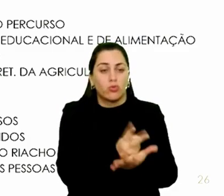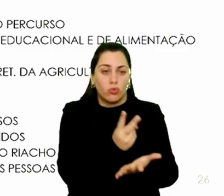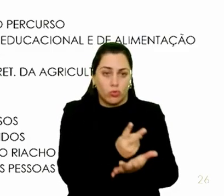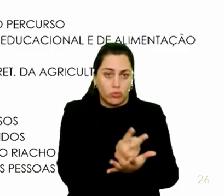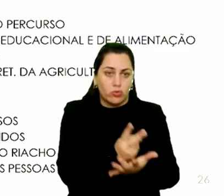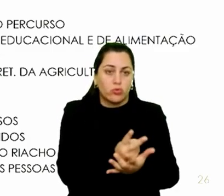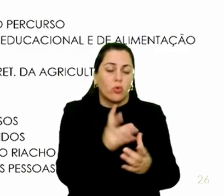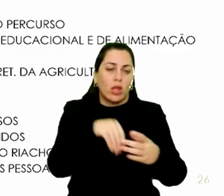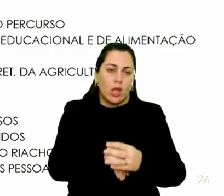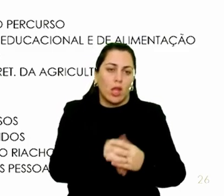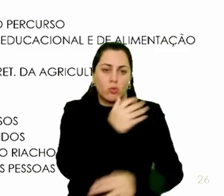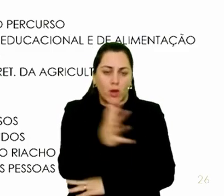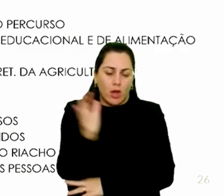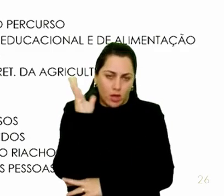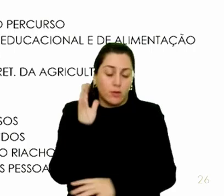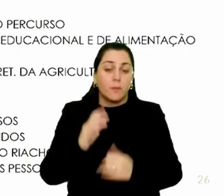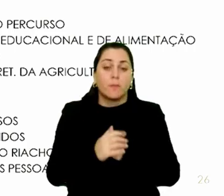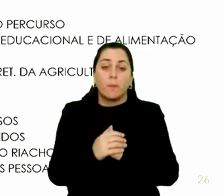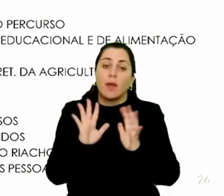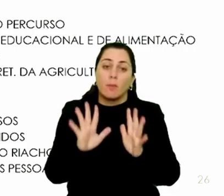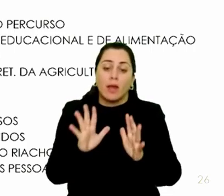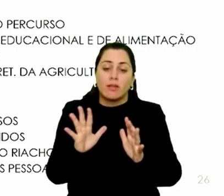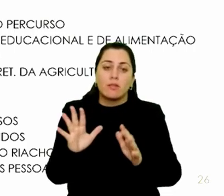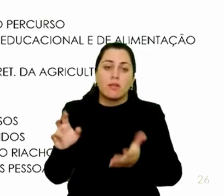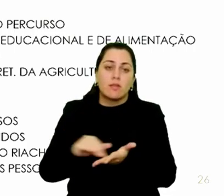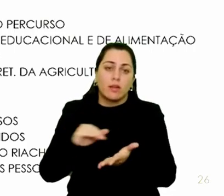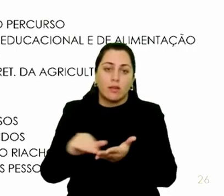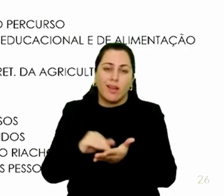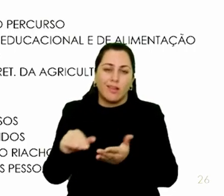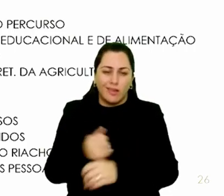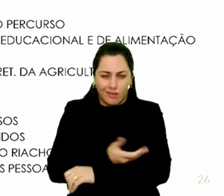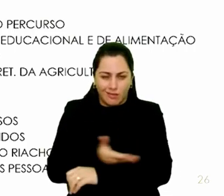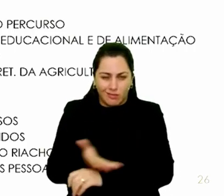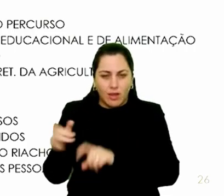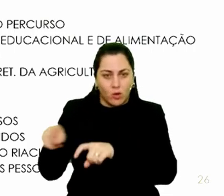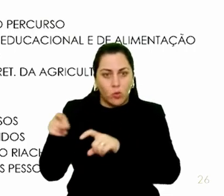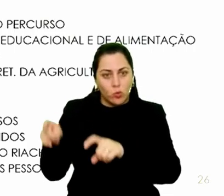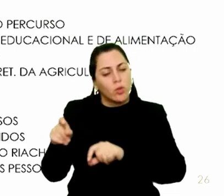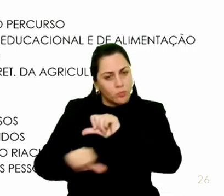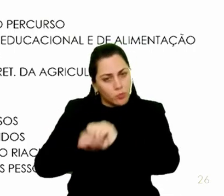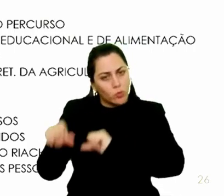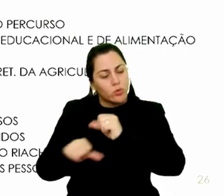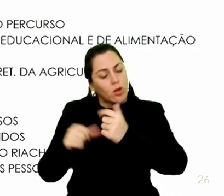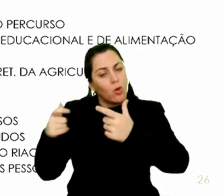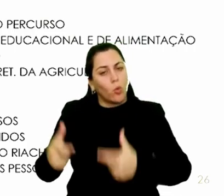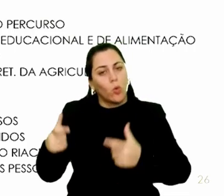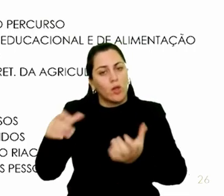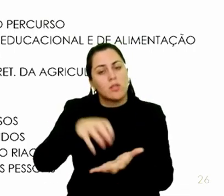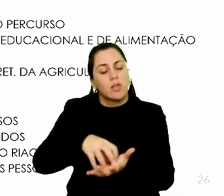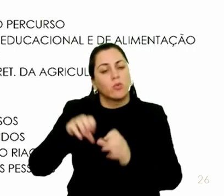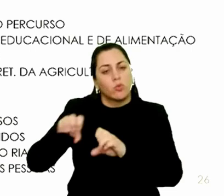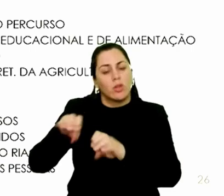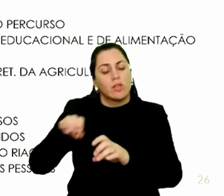se manter no parque, de fazer esse gerenciamento, mas a da Agricultura a gente estaria realocando e colocaria no lugar o Centro de